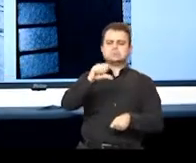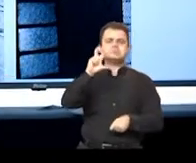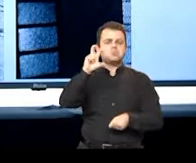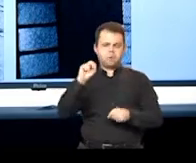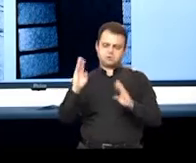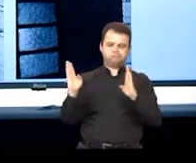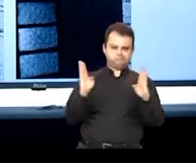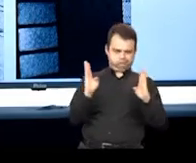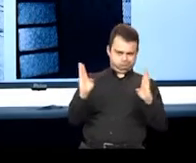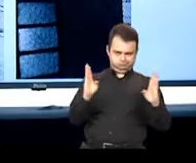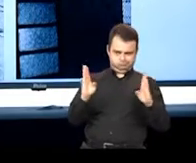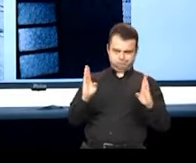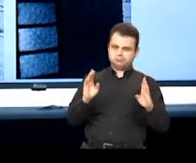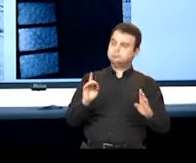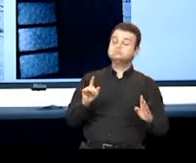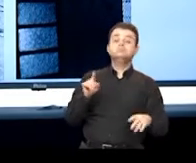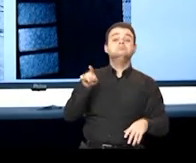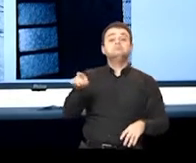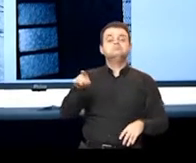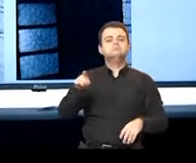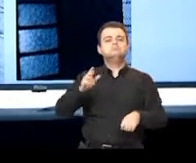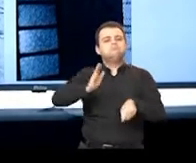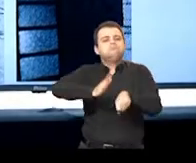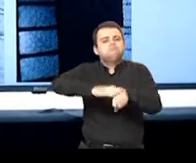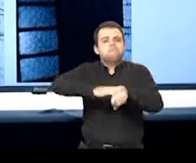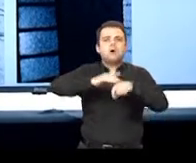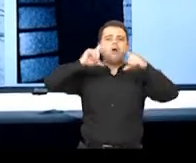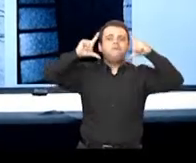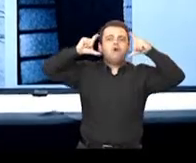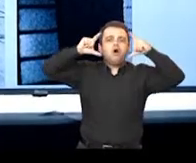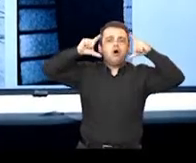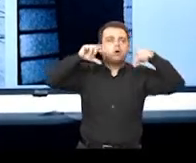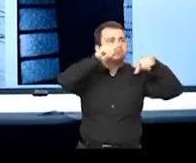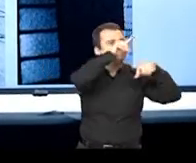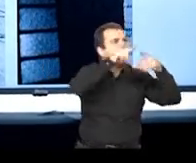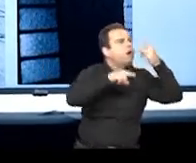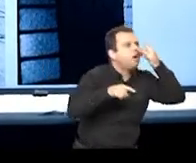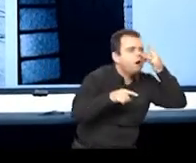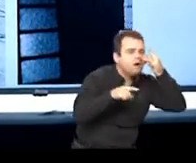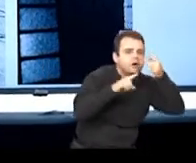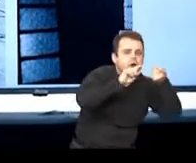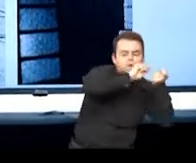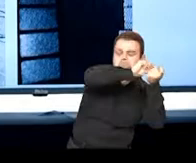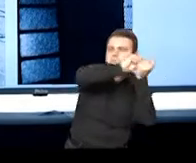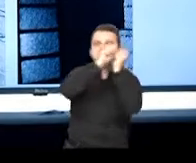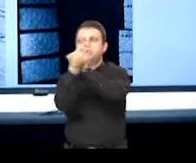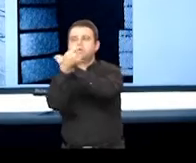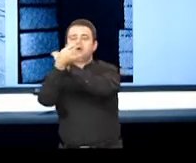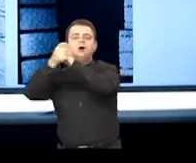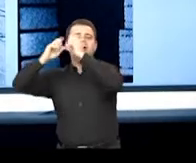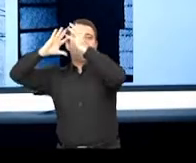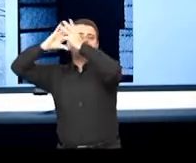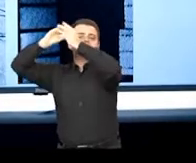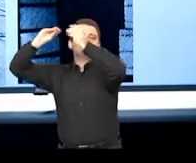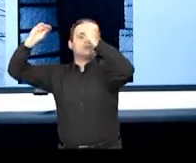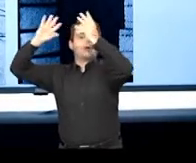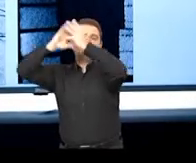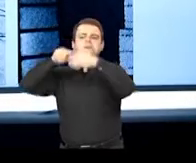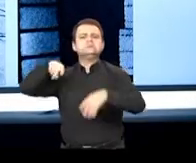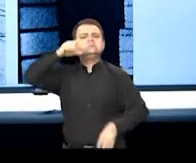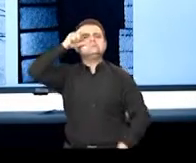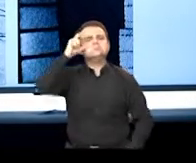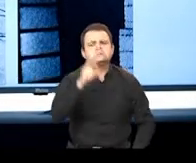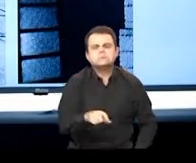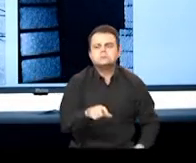1950, Geraldo de Barros propôs fotografias concretistas e abstratas. Ele estava interessado